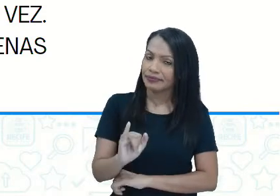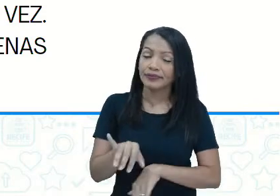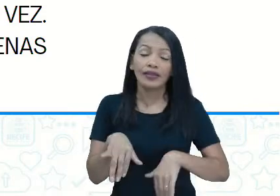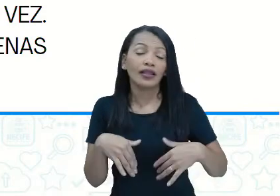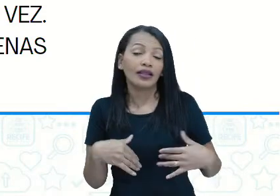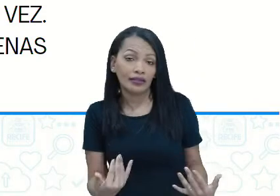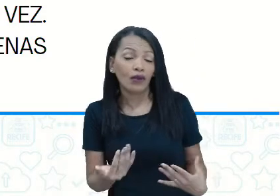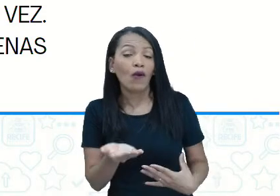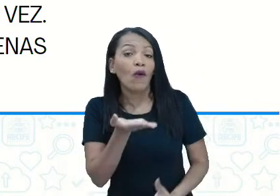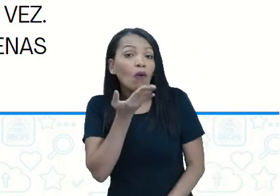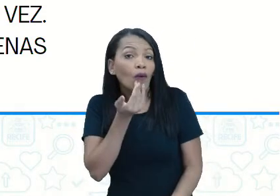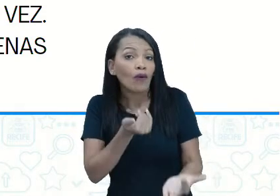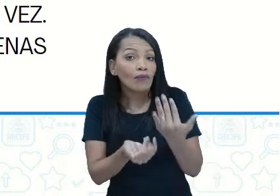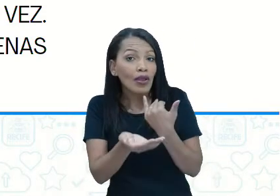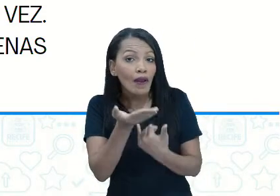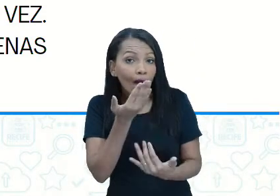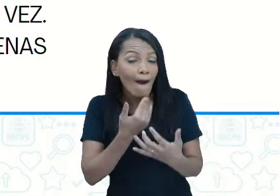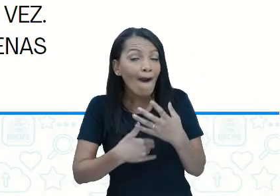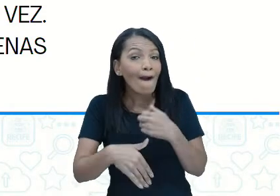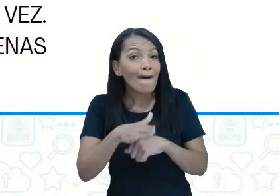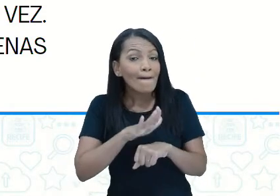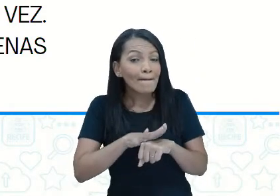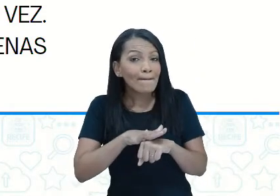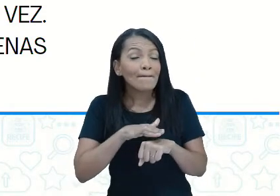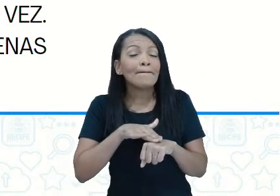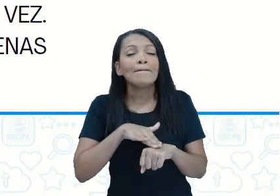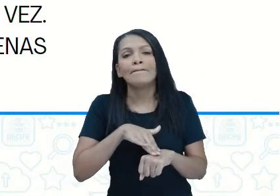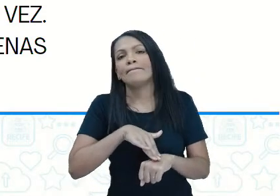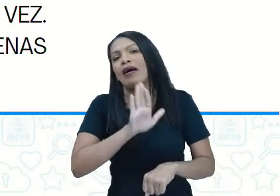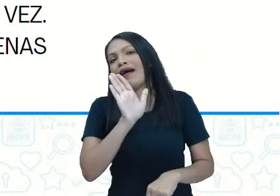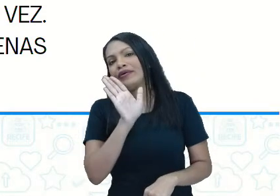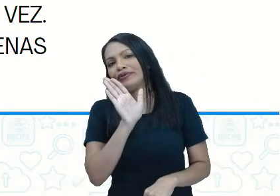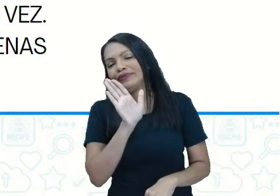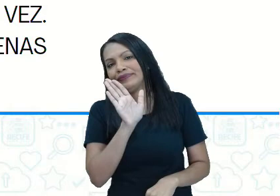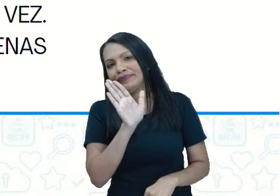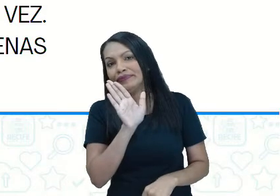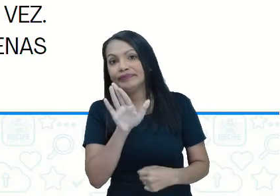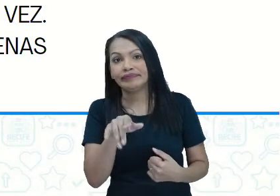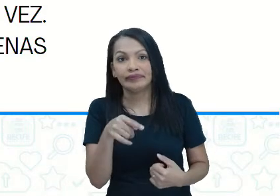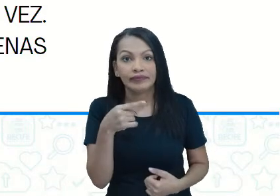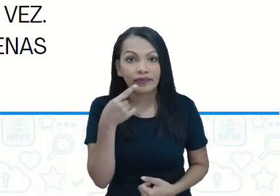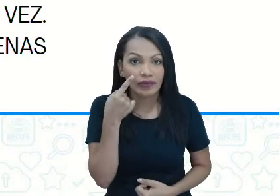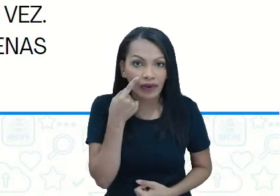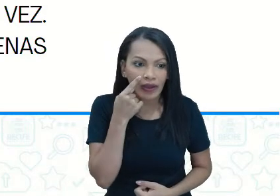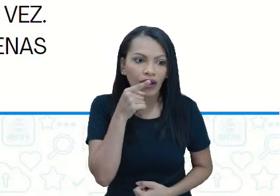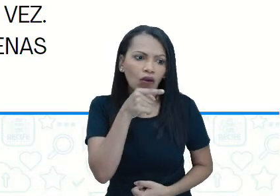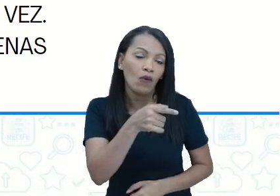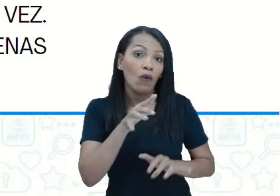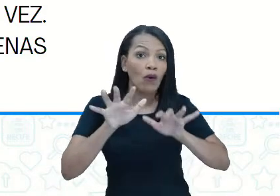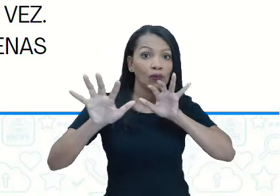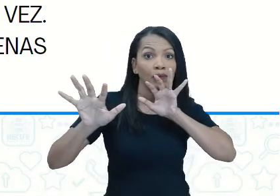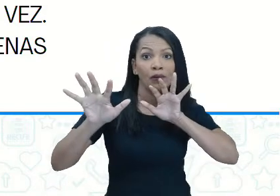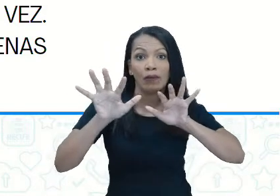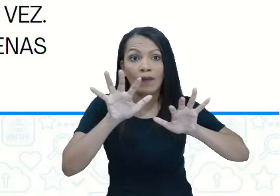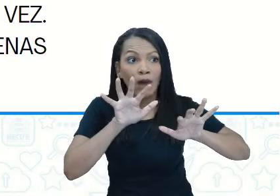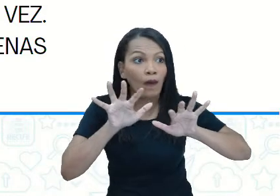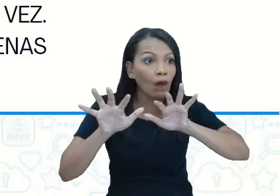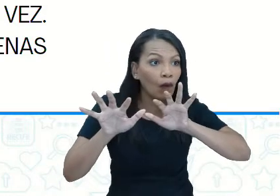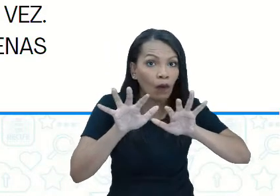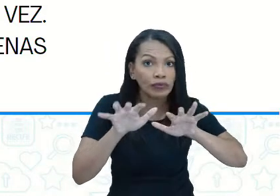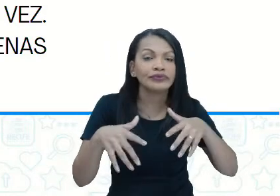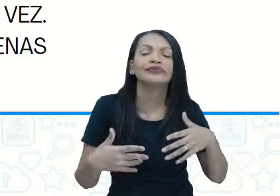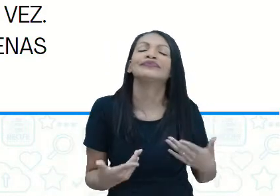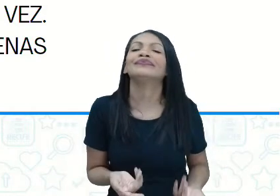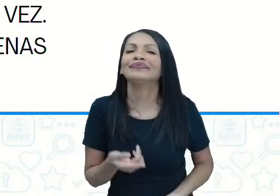quem comeu mais melancia foi o monstro. Isso